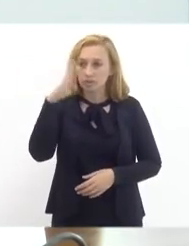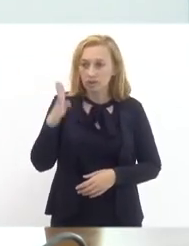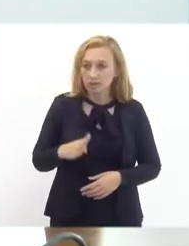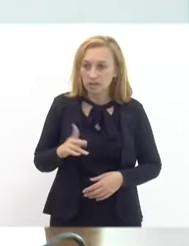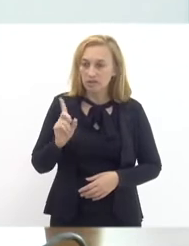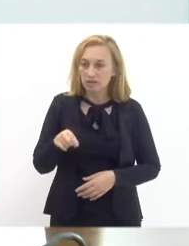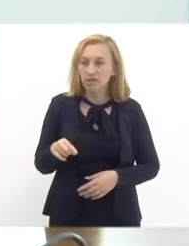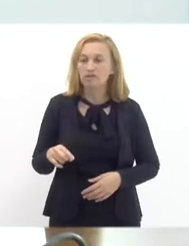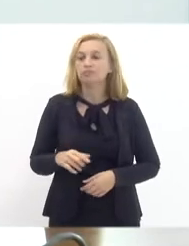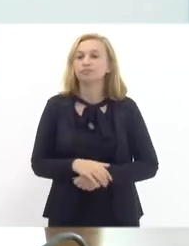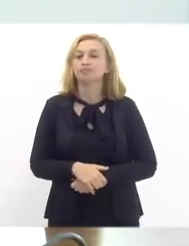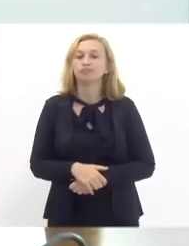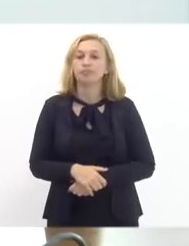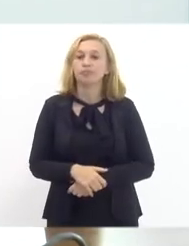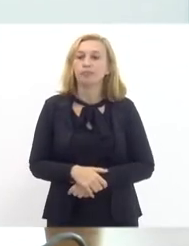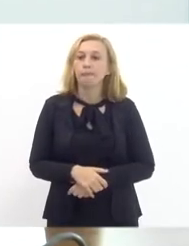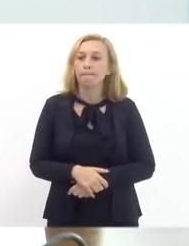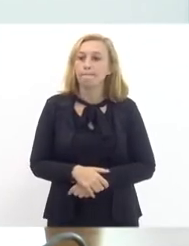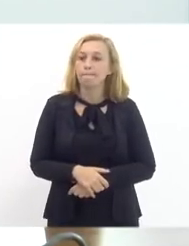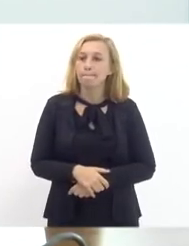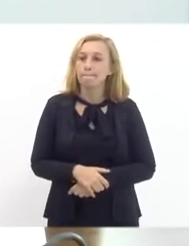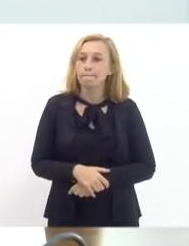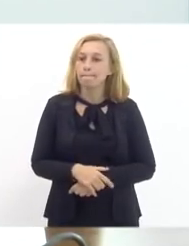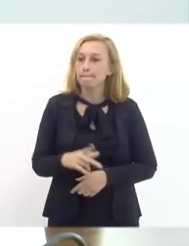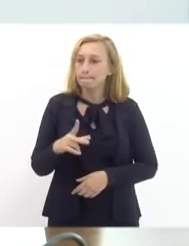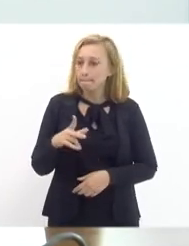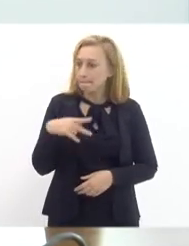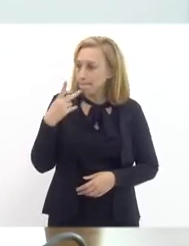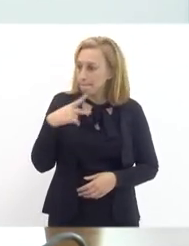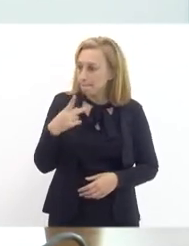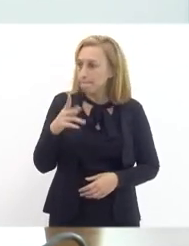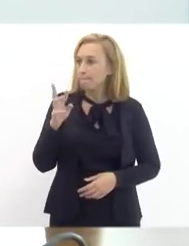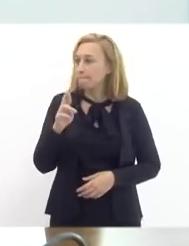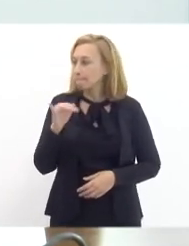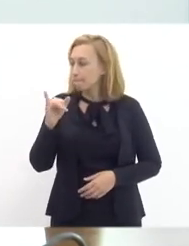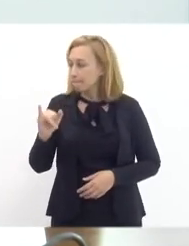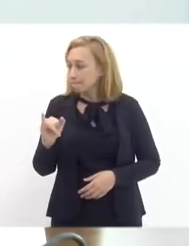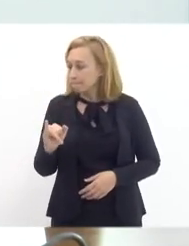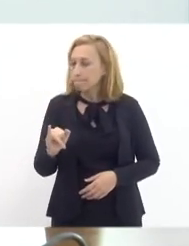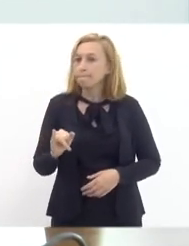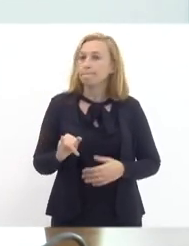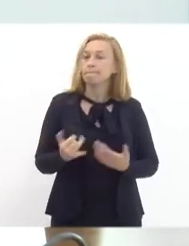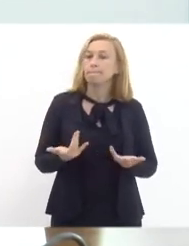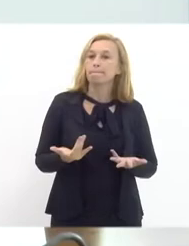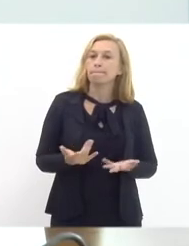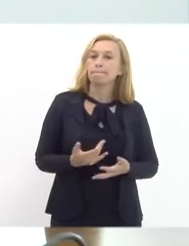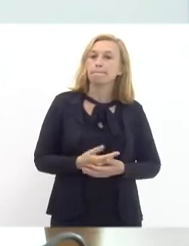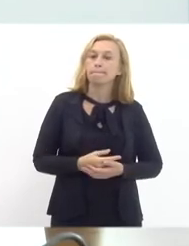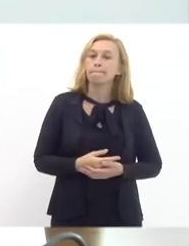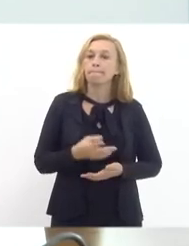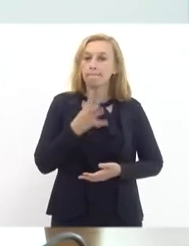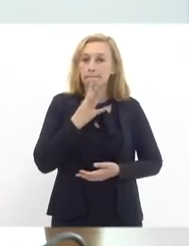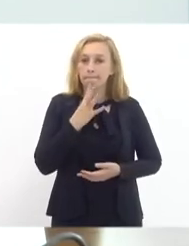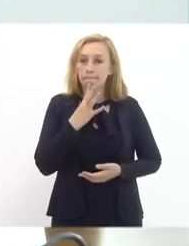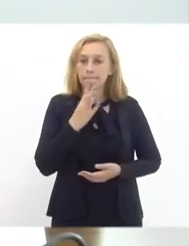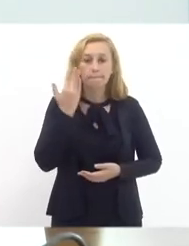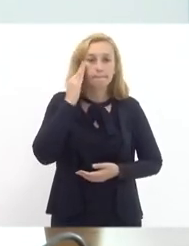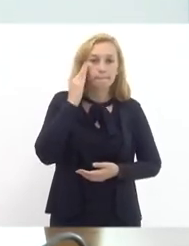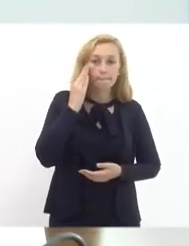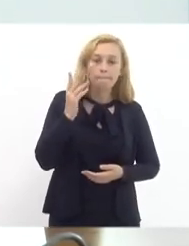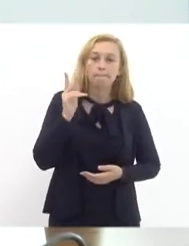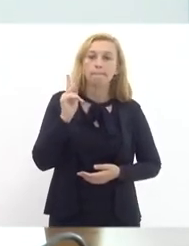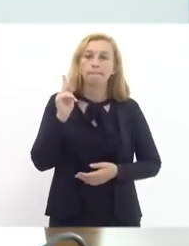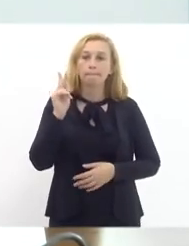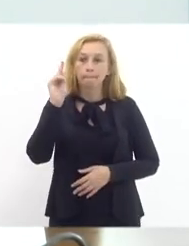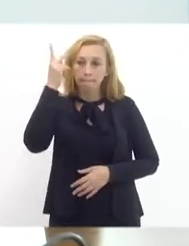até pegando o próprio comentário do Rui, que, enfim, dispensa comentários por reconhecer, entender e compreender a história da